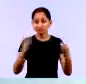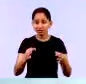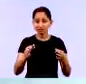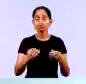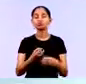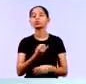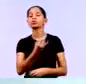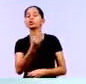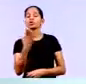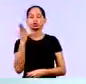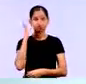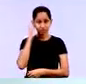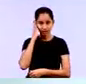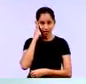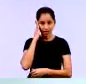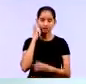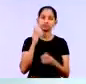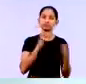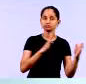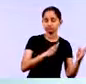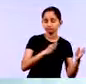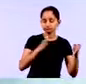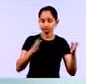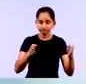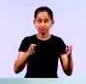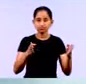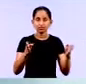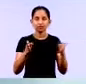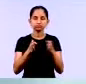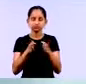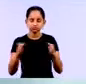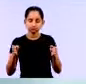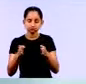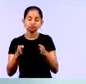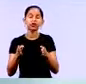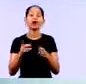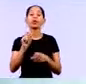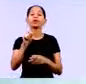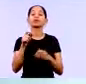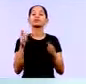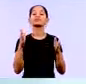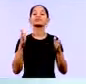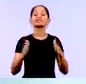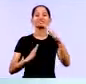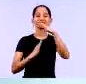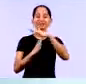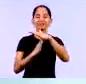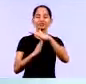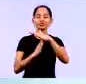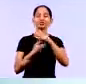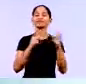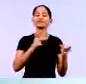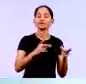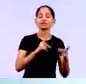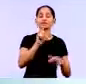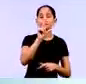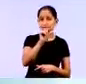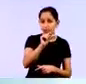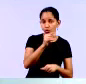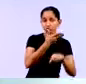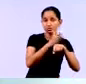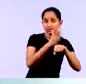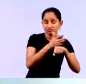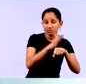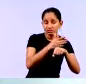se eu já sei esse período que vou vender mais ou vou vender menos, eu começo a planejar a questão do